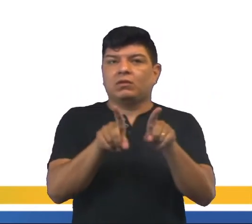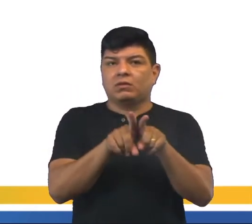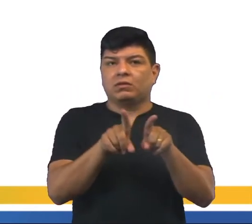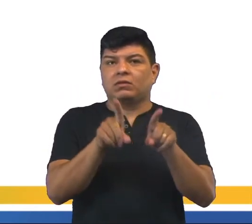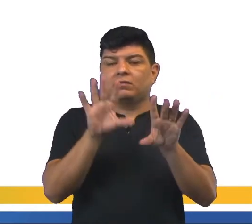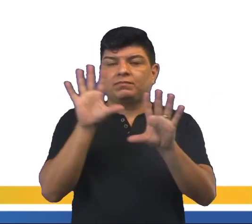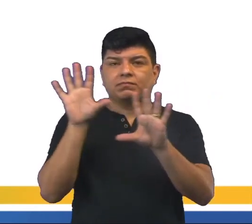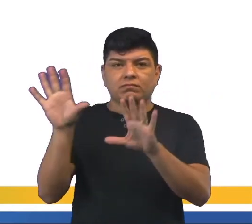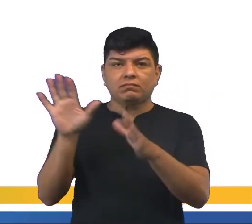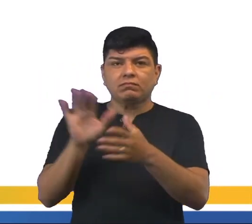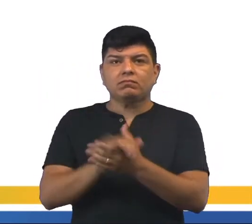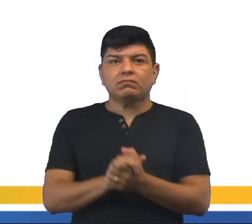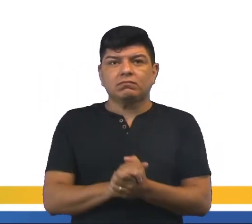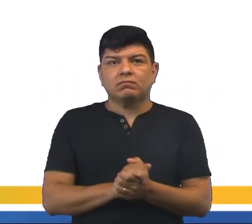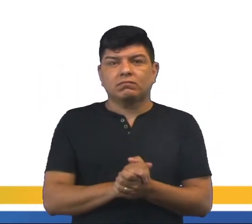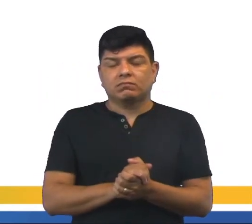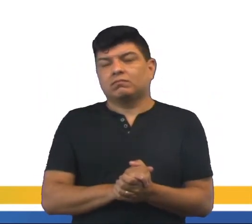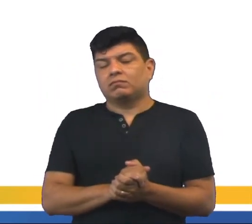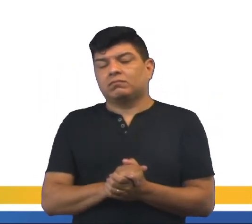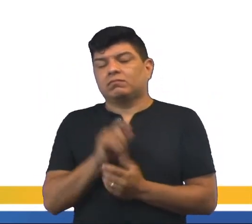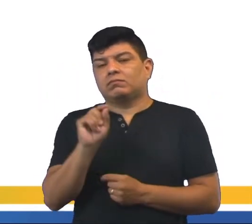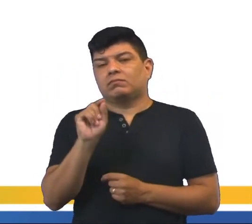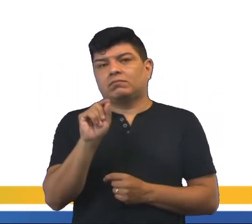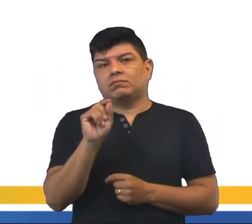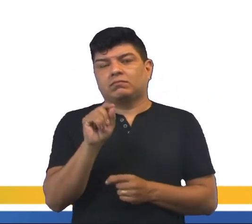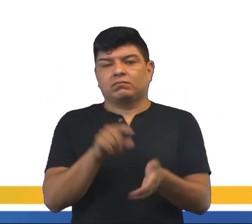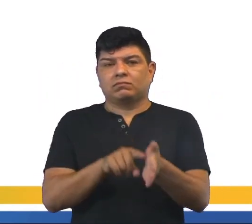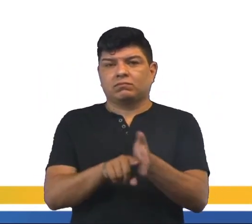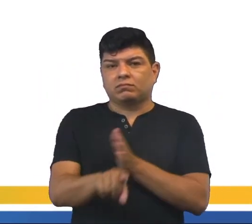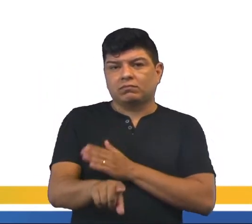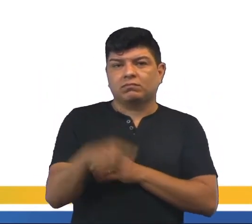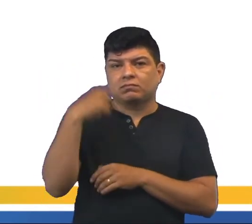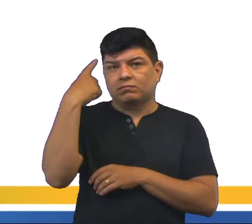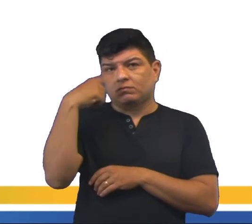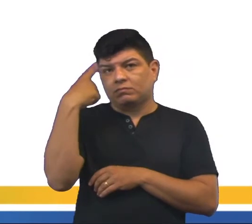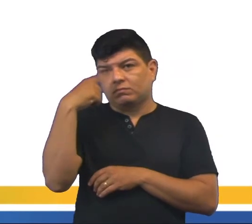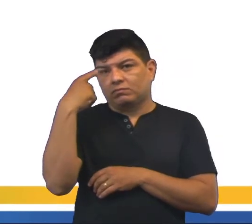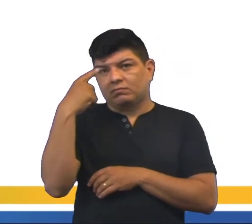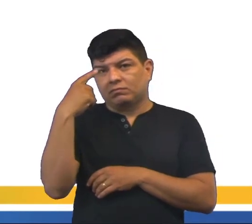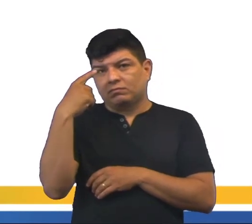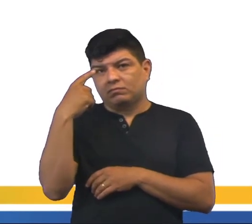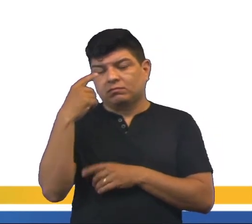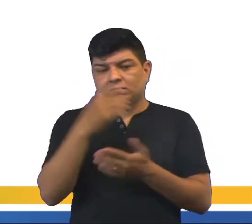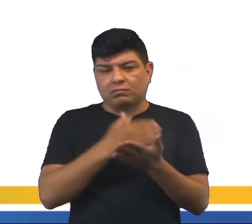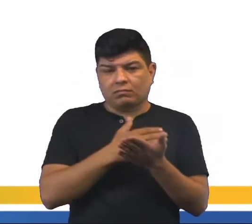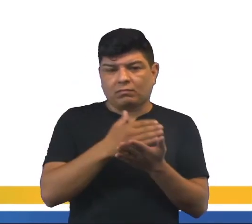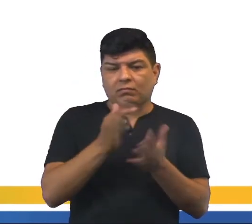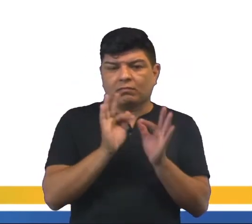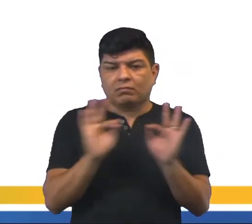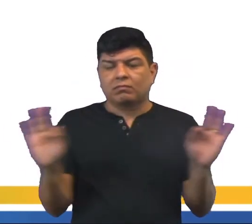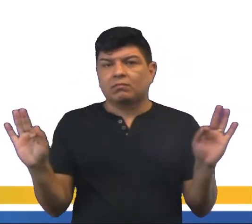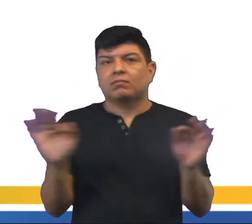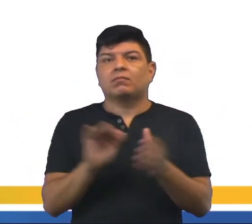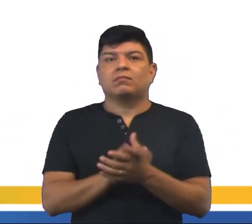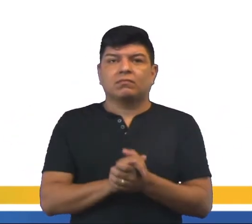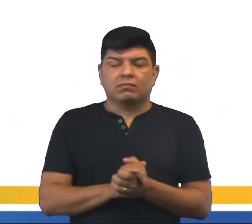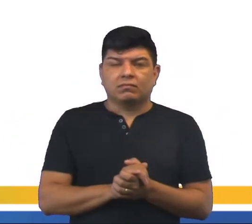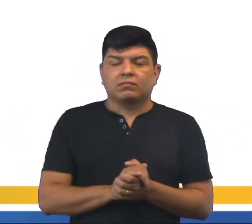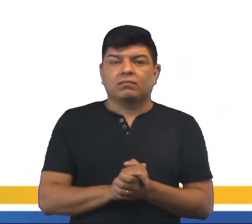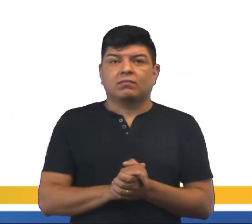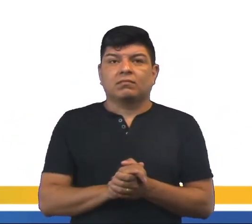chamado la apertura e la cierre, que é uma pergunta na língua espanhola, ela se inicia no início da oração, né? Então, olha